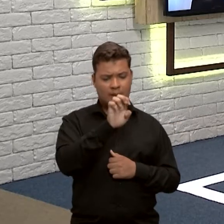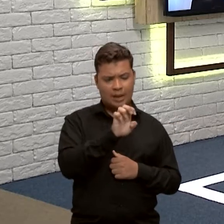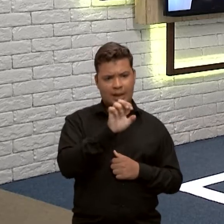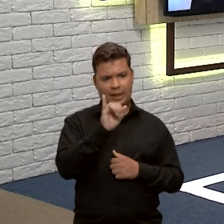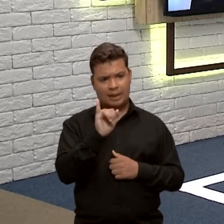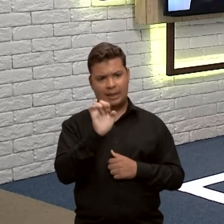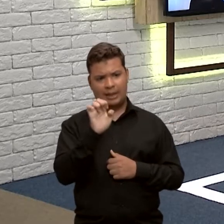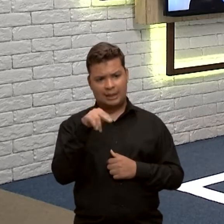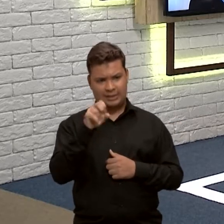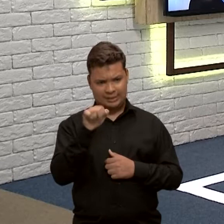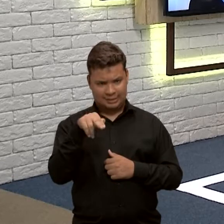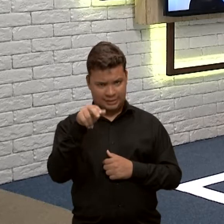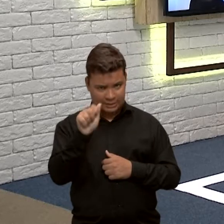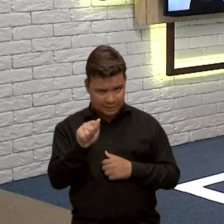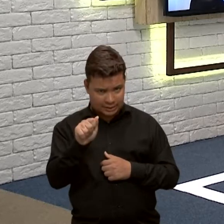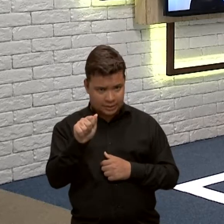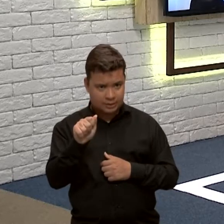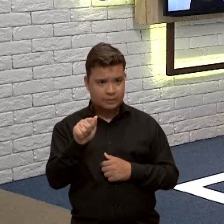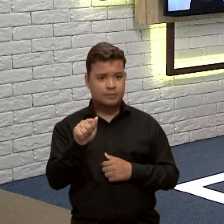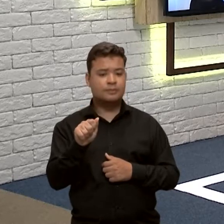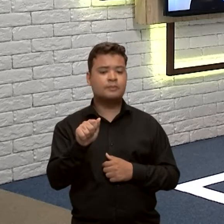@EIEncena e